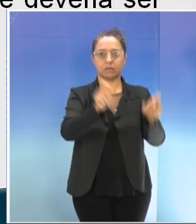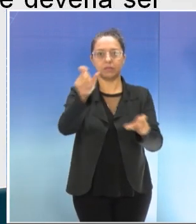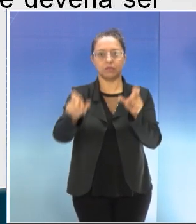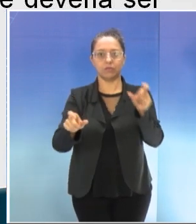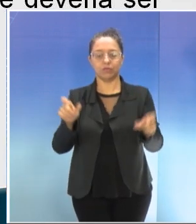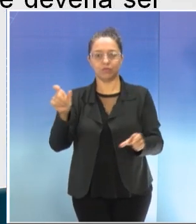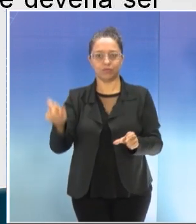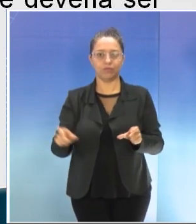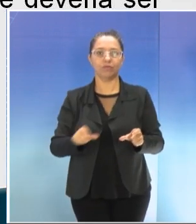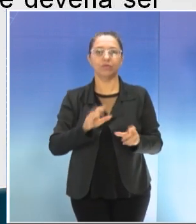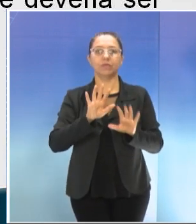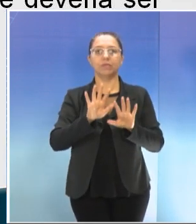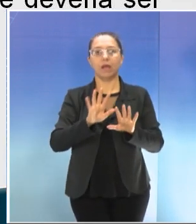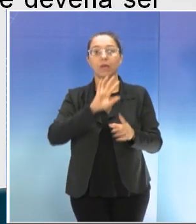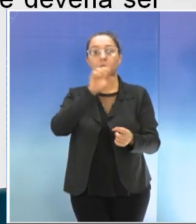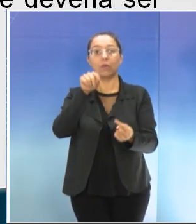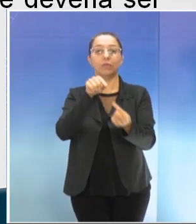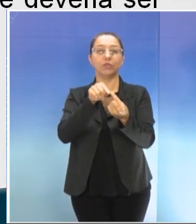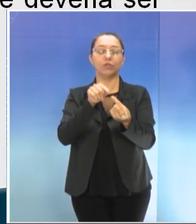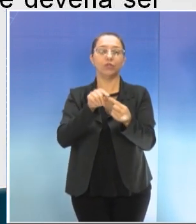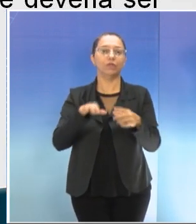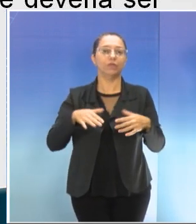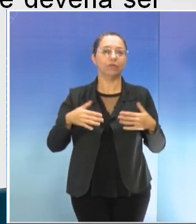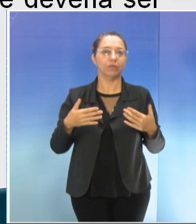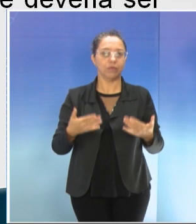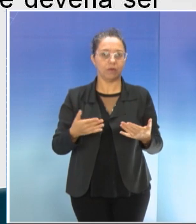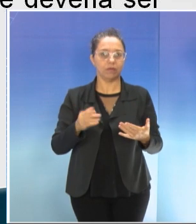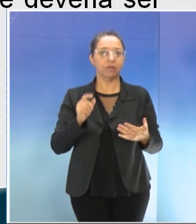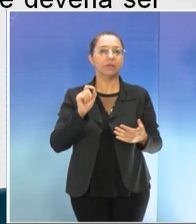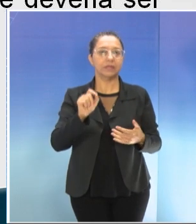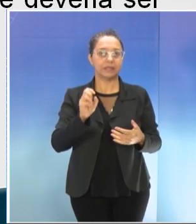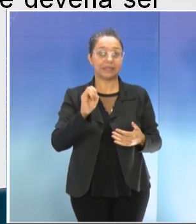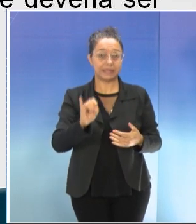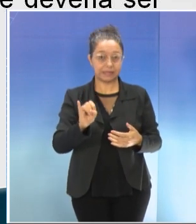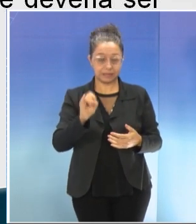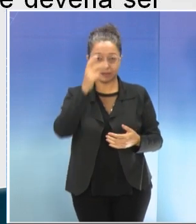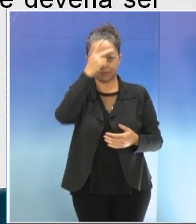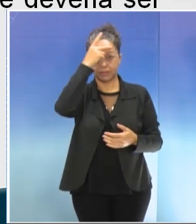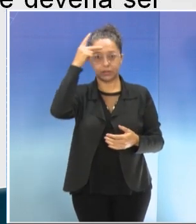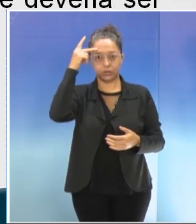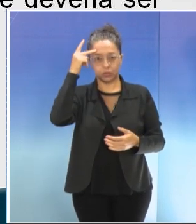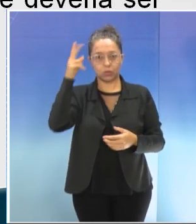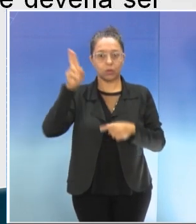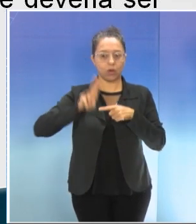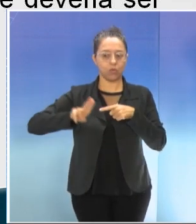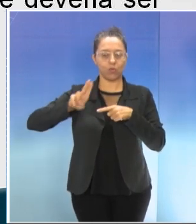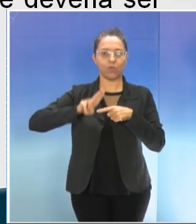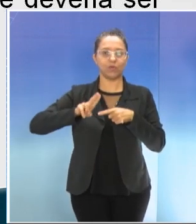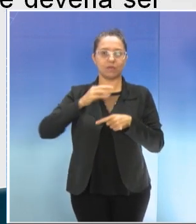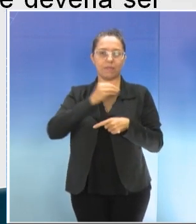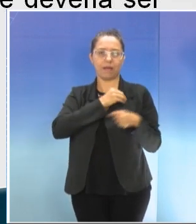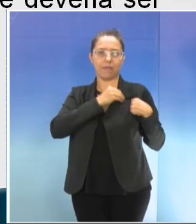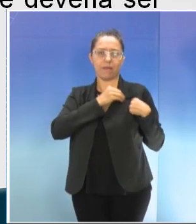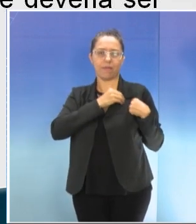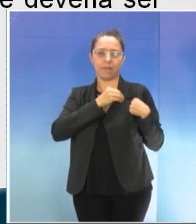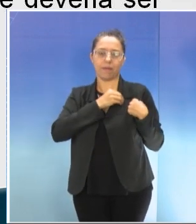para esses fins. Considerando-se que se um homem a usa para